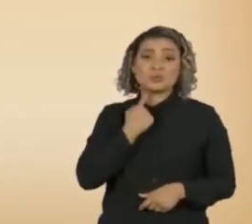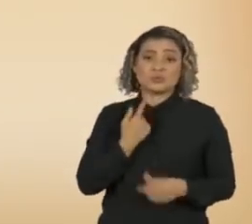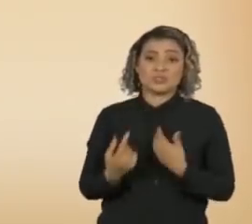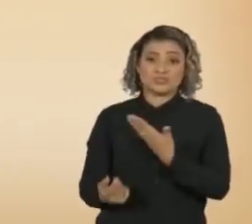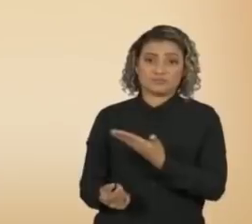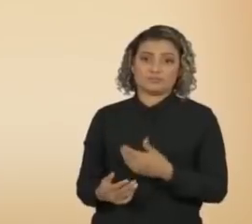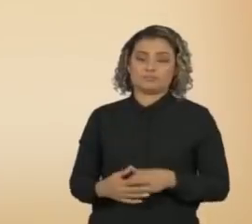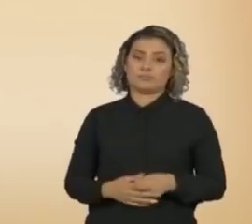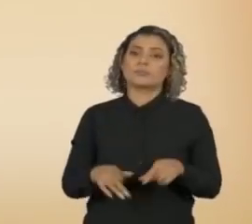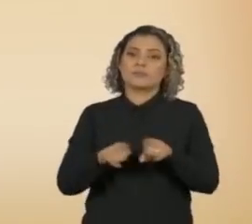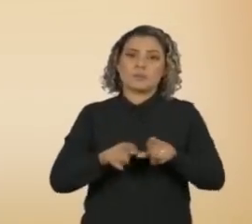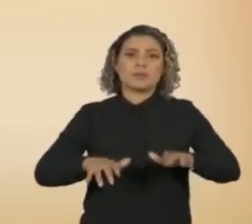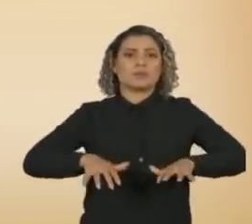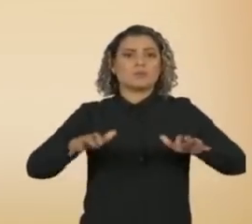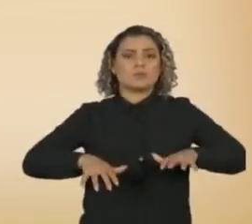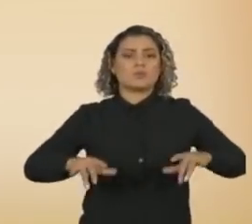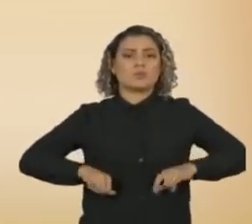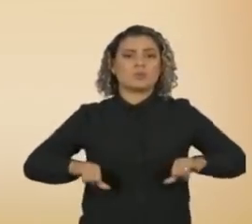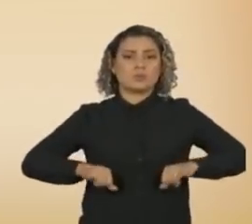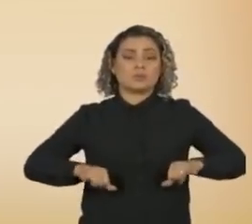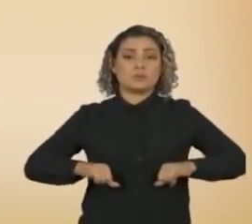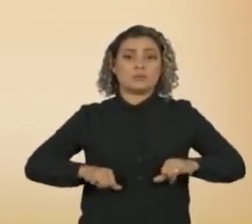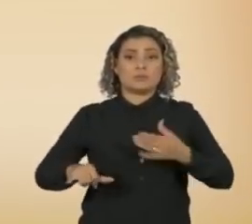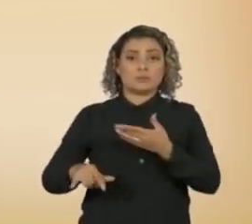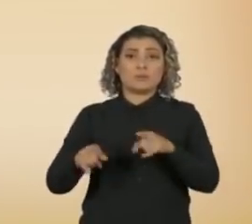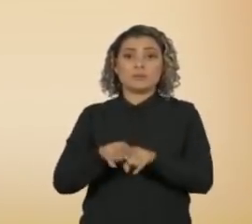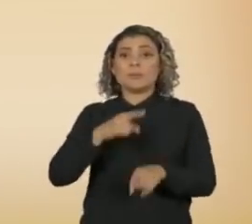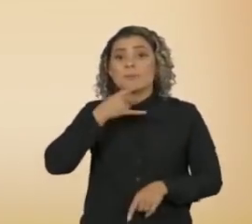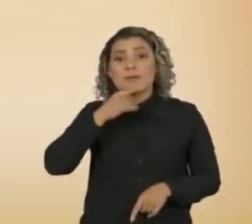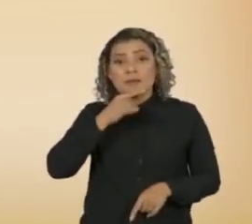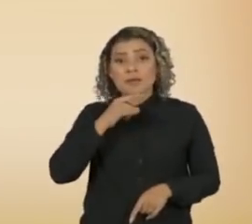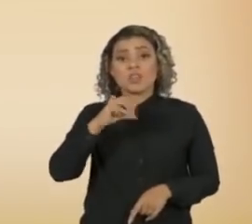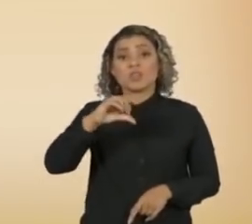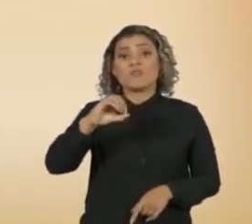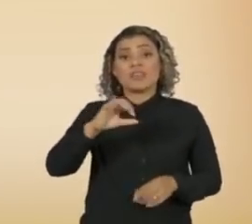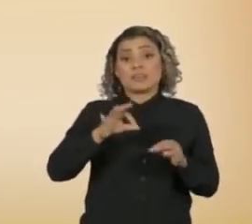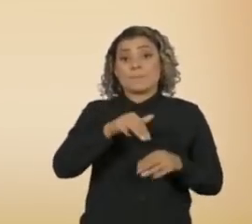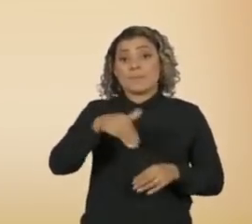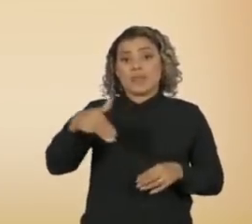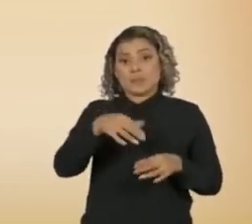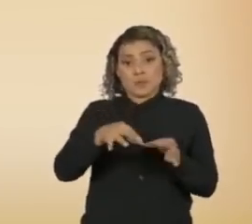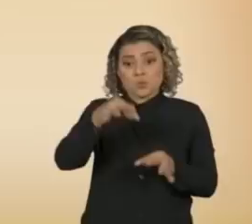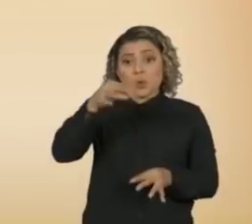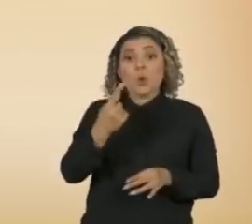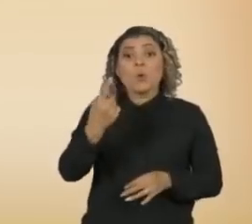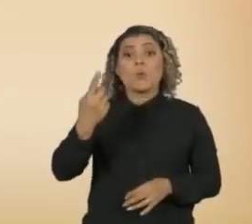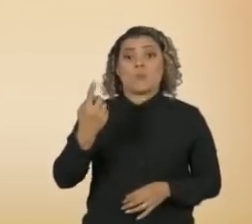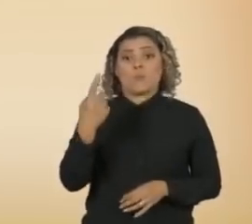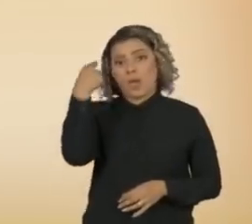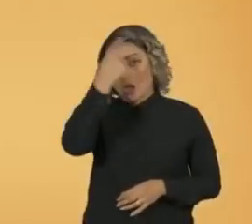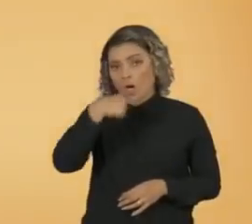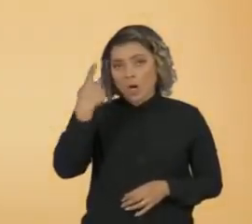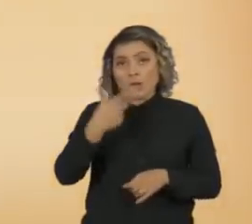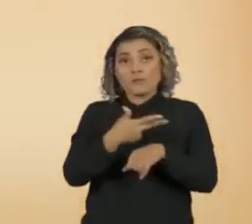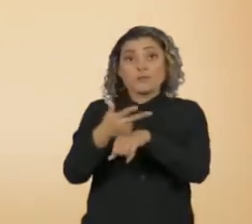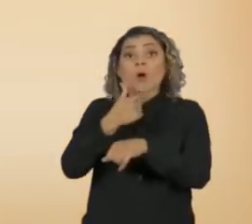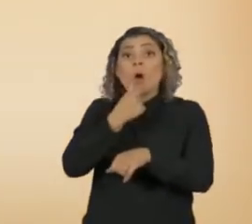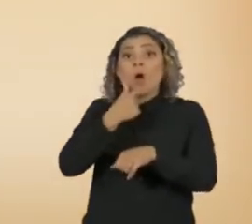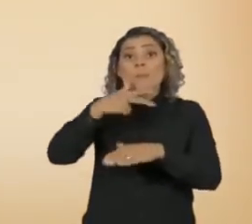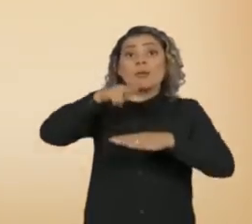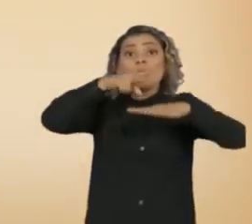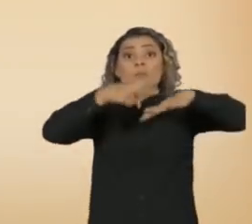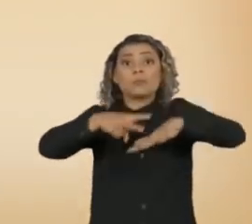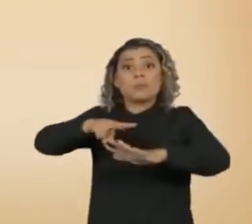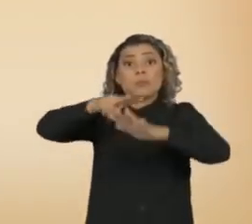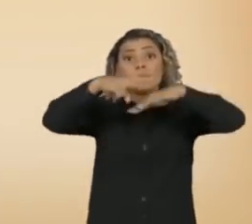também sofreu com os temporais. Em Piracicaba, choveu mais de 90 milímetros em uma hora. Pessoas ilhadas filmaram este homem levado